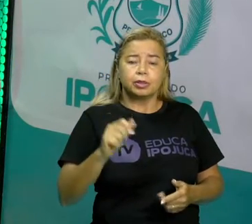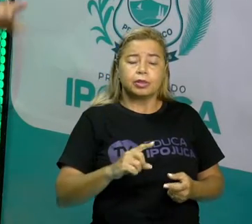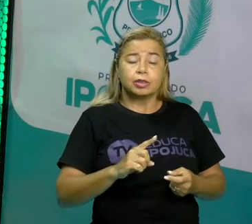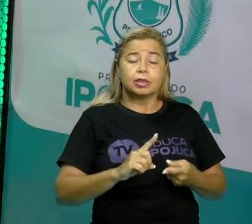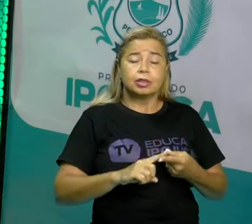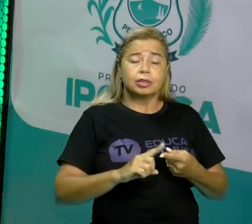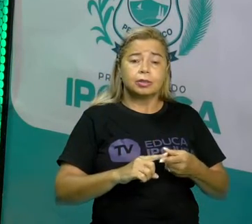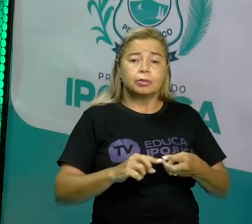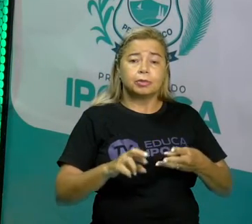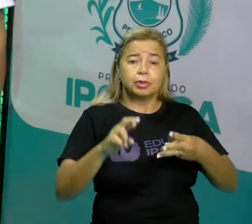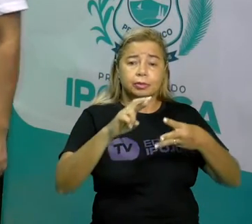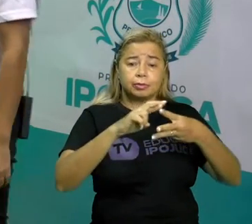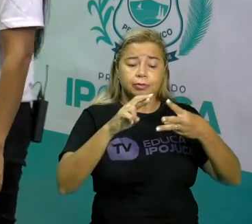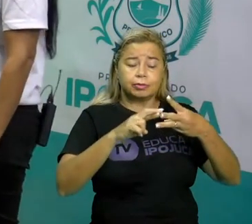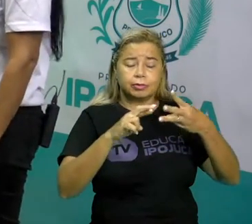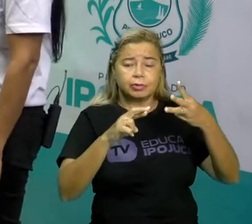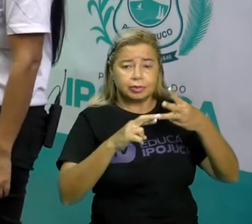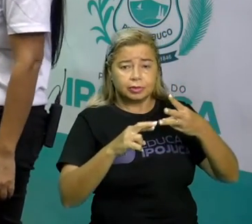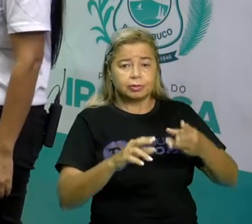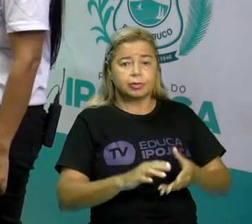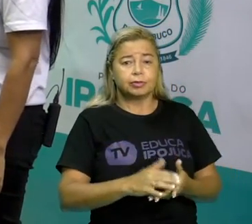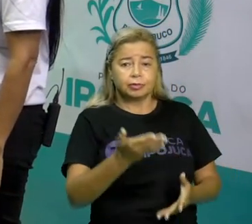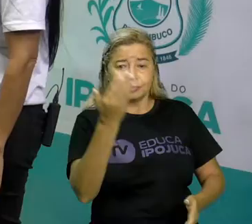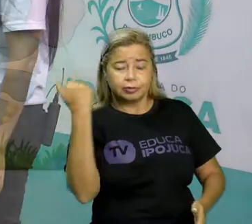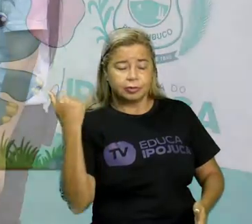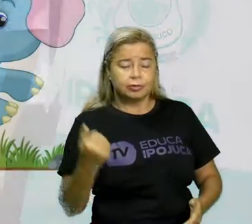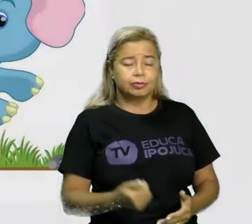está lendo. Vamos lá?